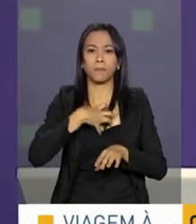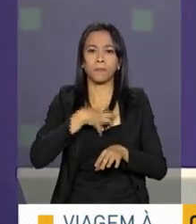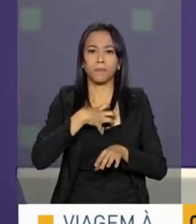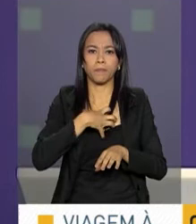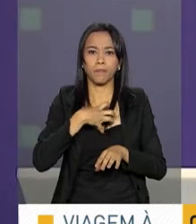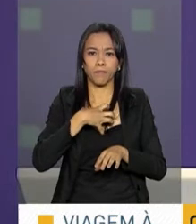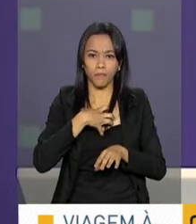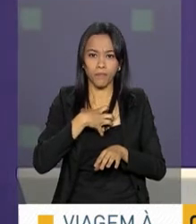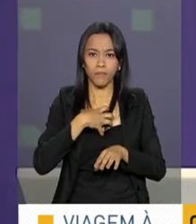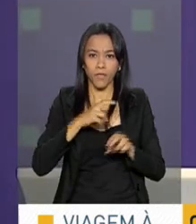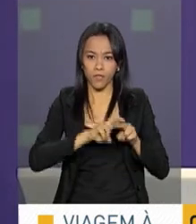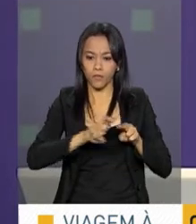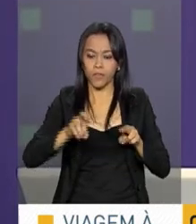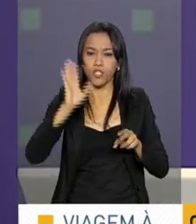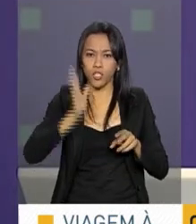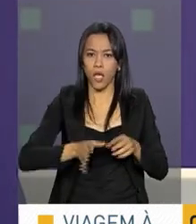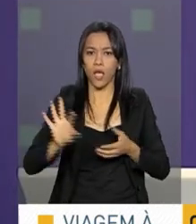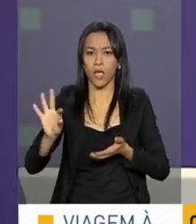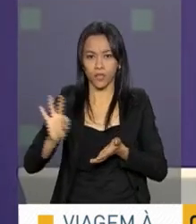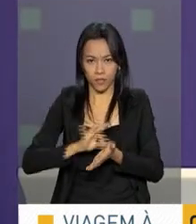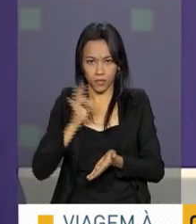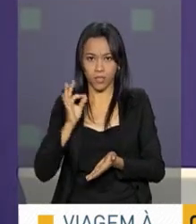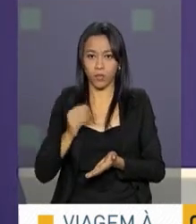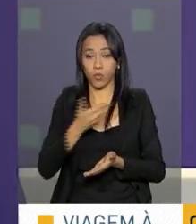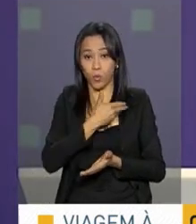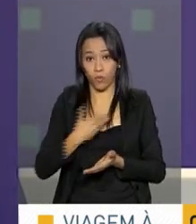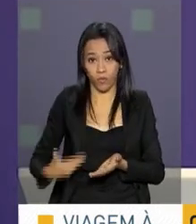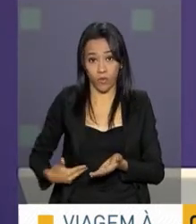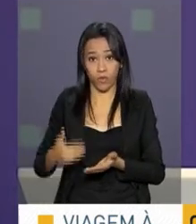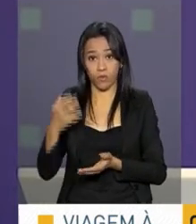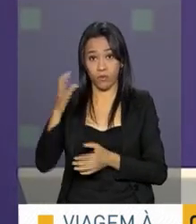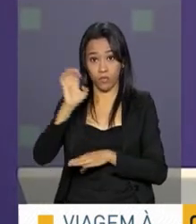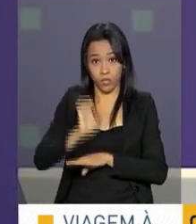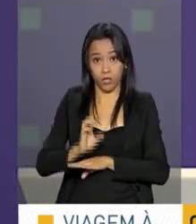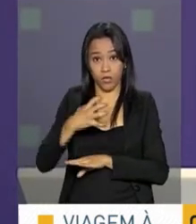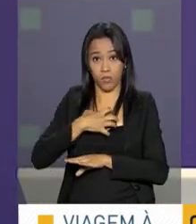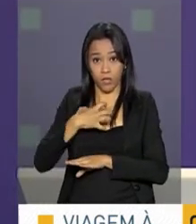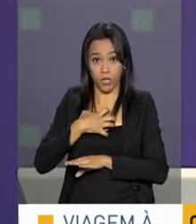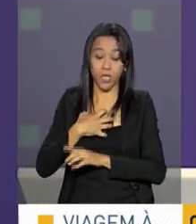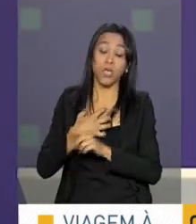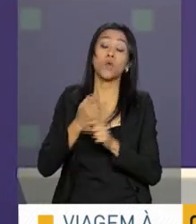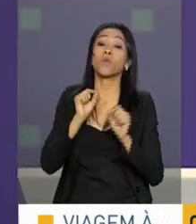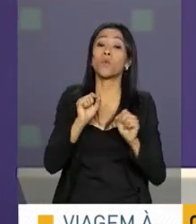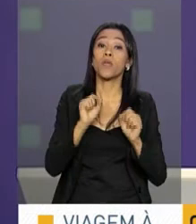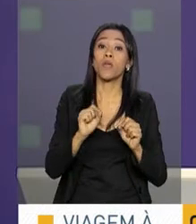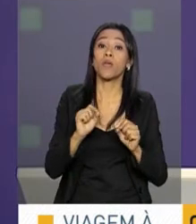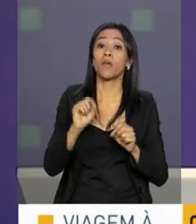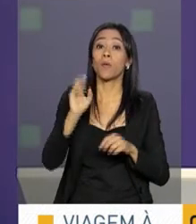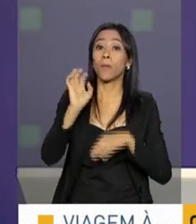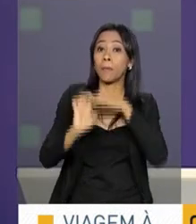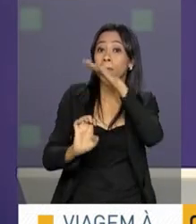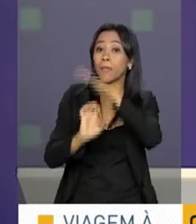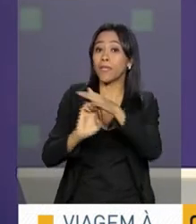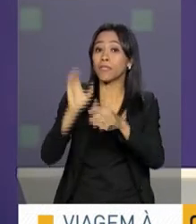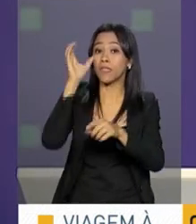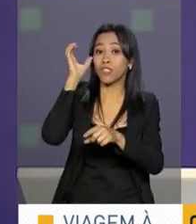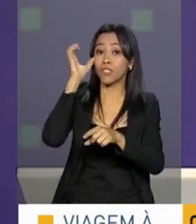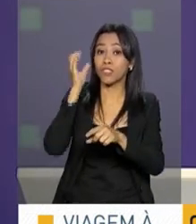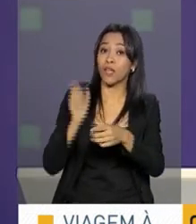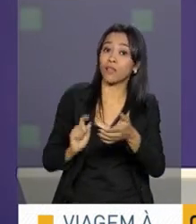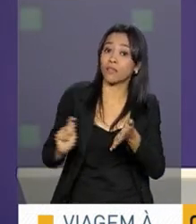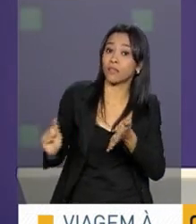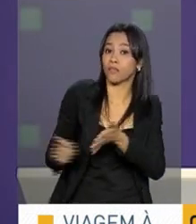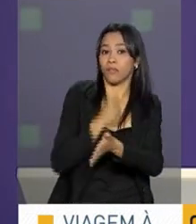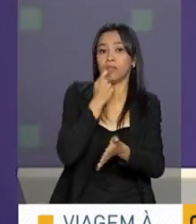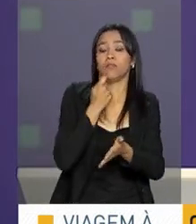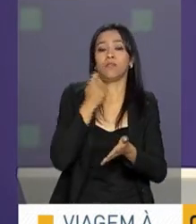Ontem houve a assinatura do memorando de entendimento entre o governo da Bahia, empresas chinesas, isso acompanhado muito de